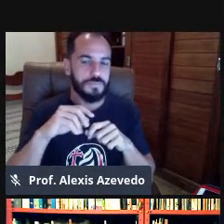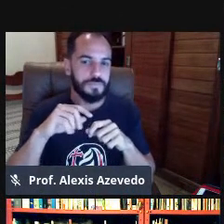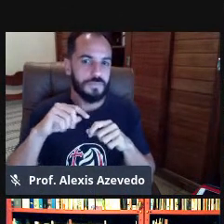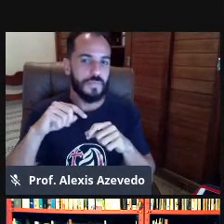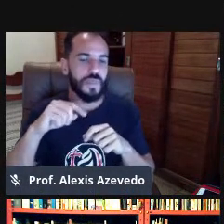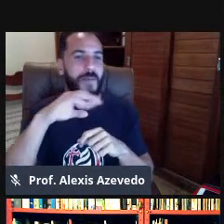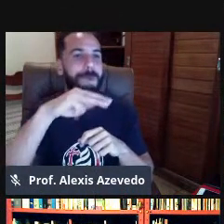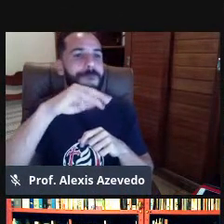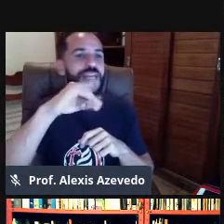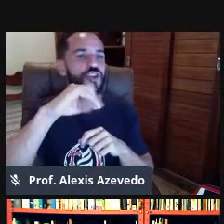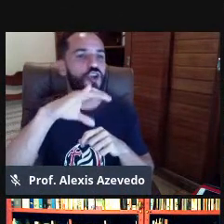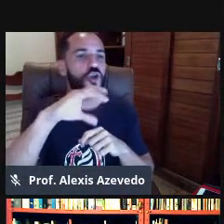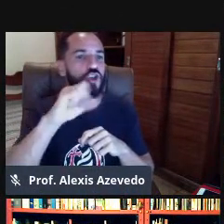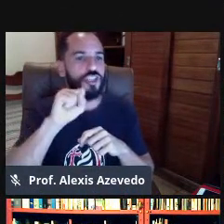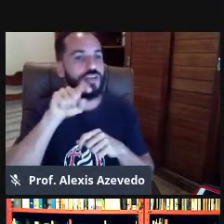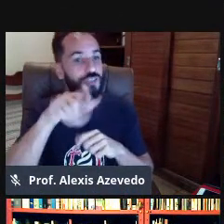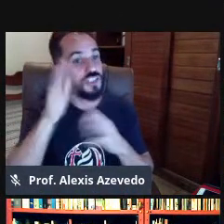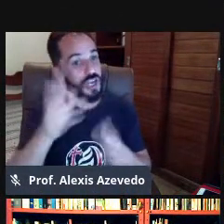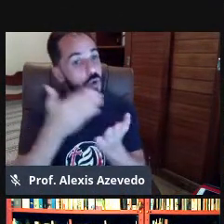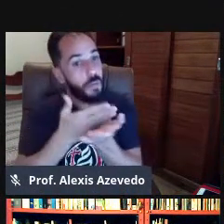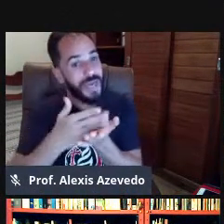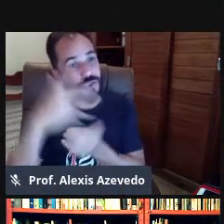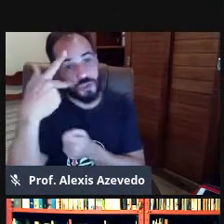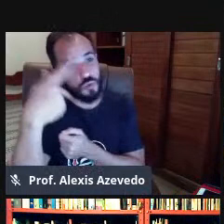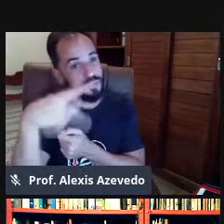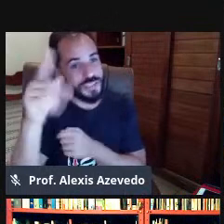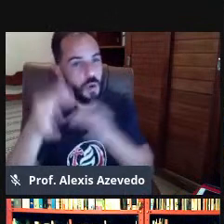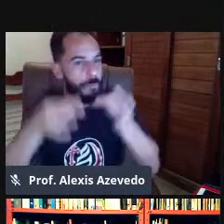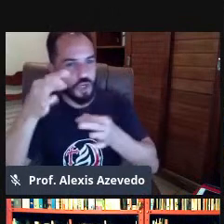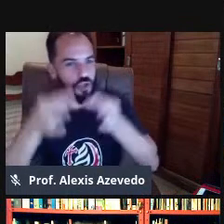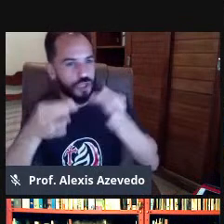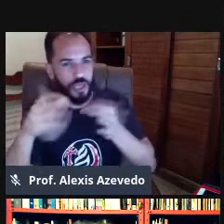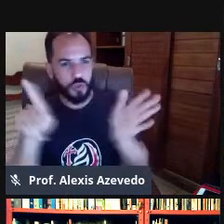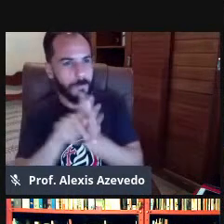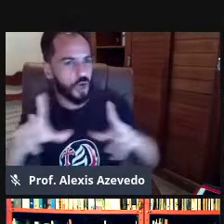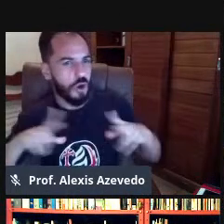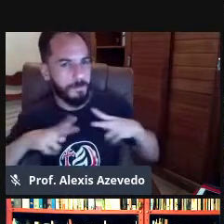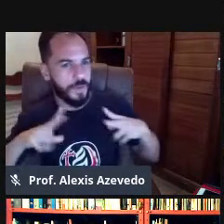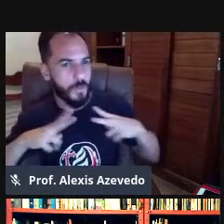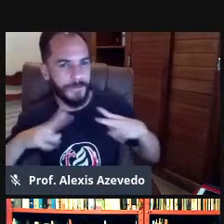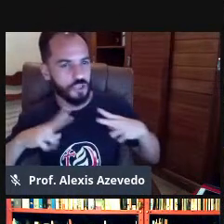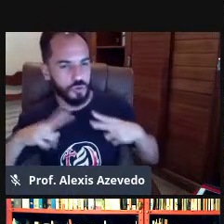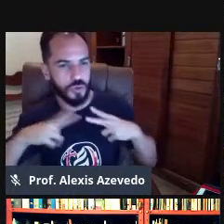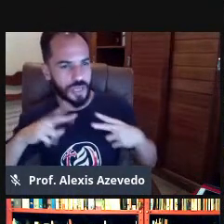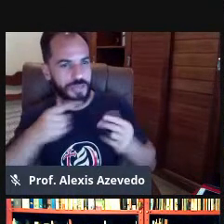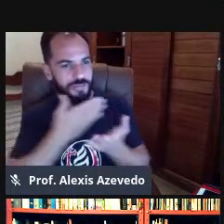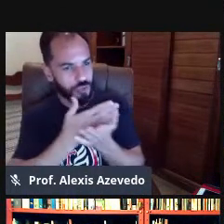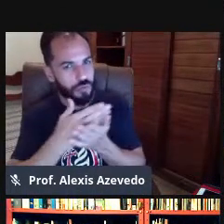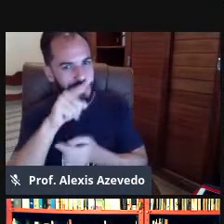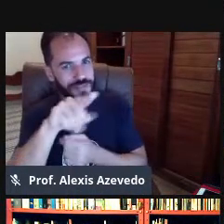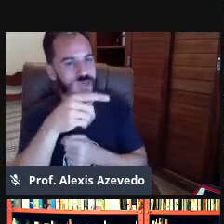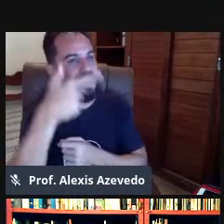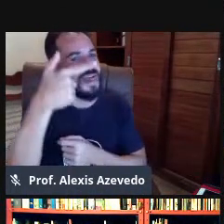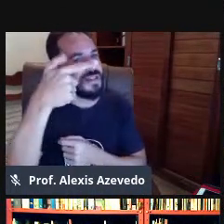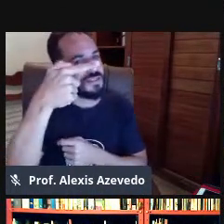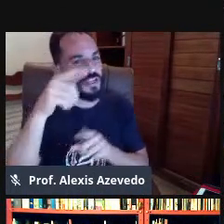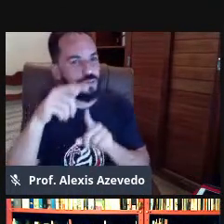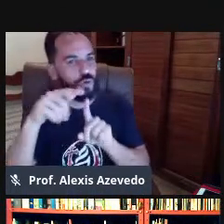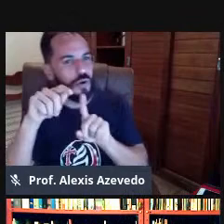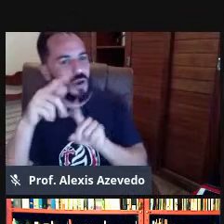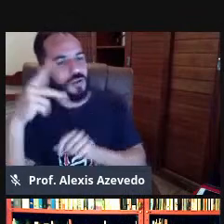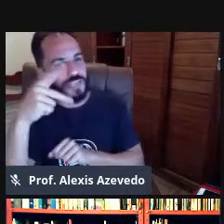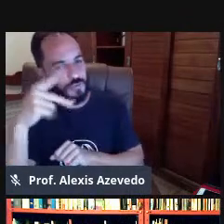TCC. E a disciplina optativa habilitação 1 está ligada ao TCC. Né? Muito bem.